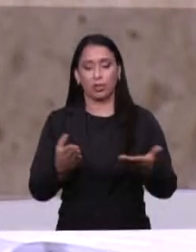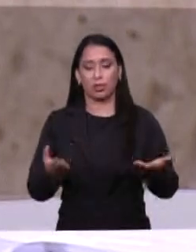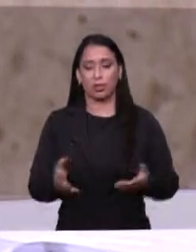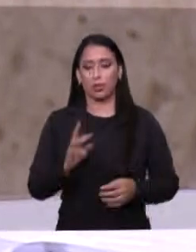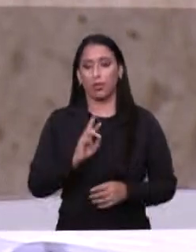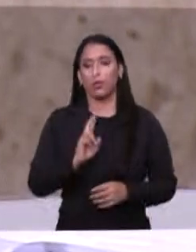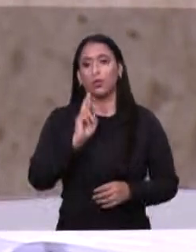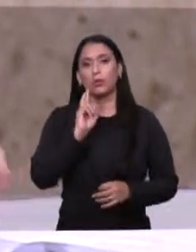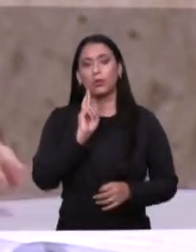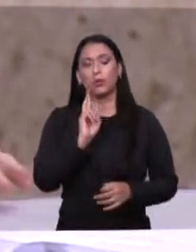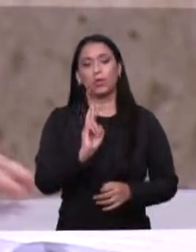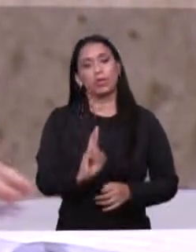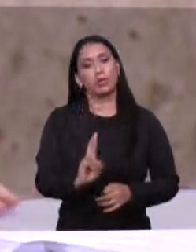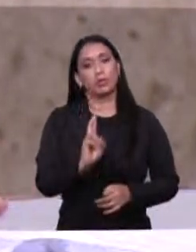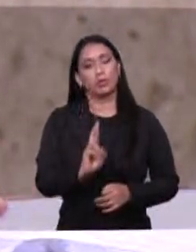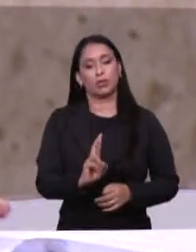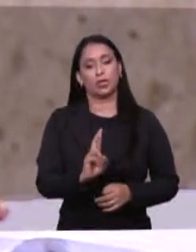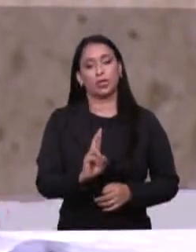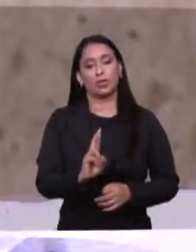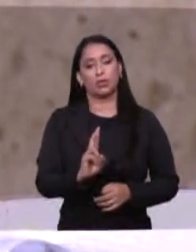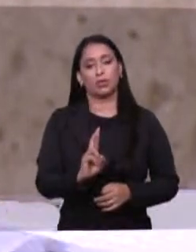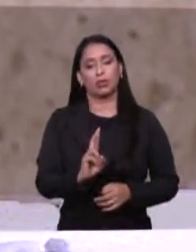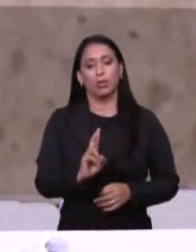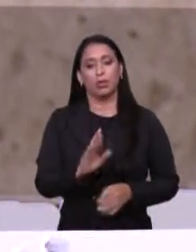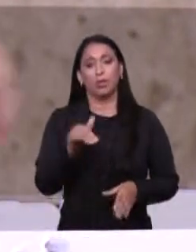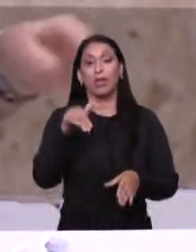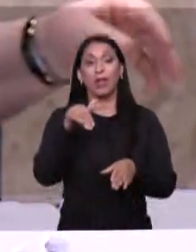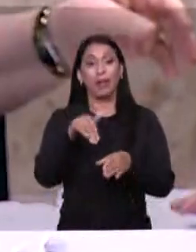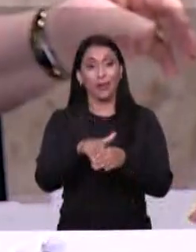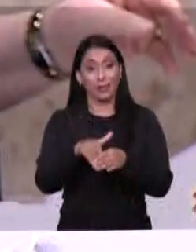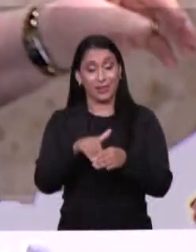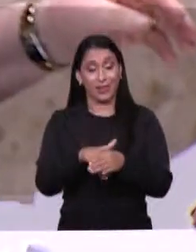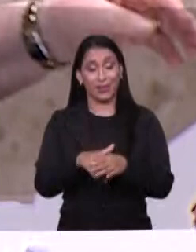o resultado da nossa eleição.